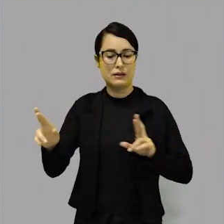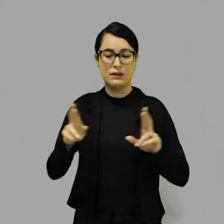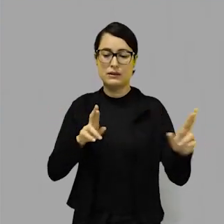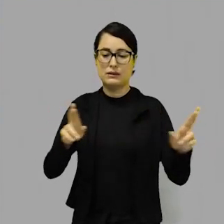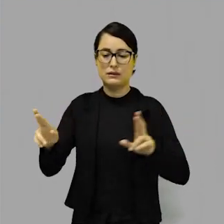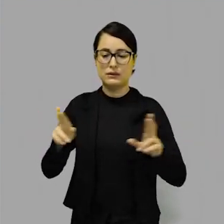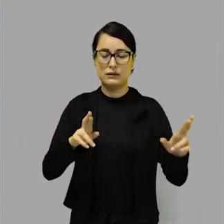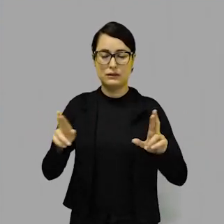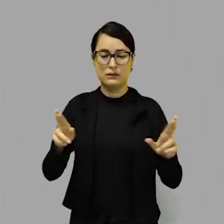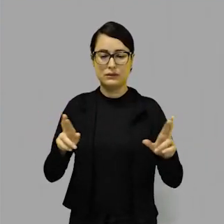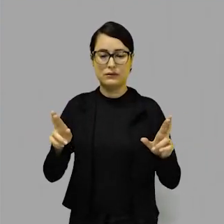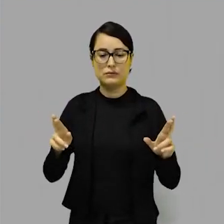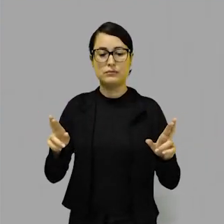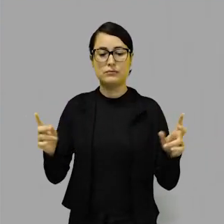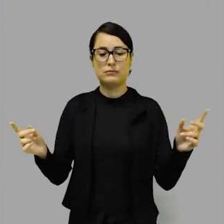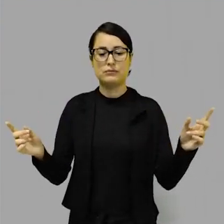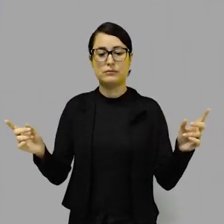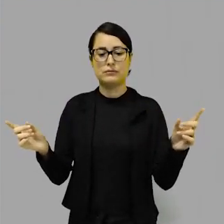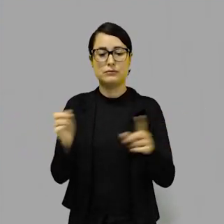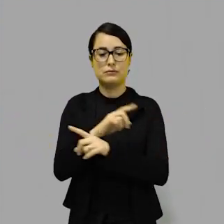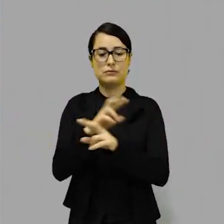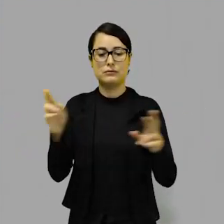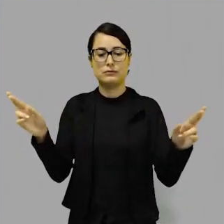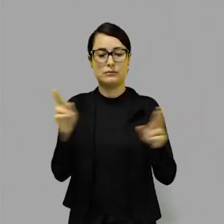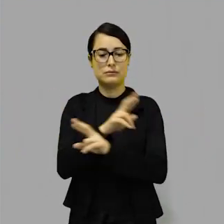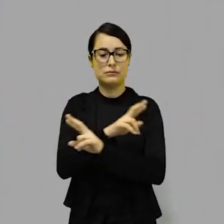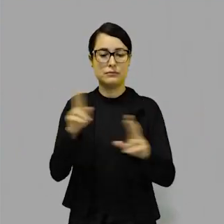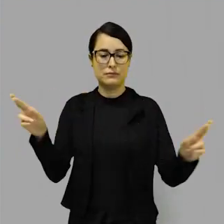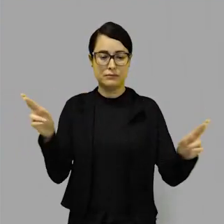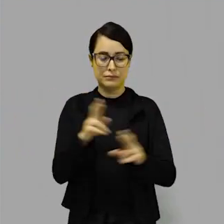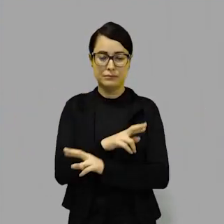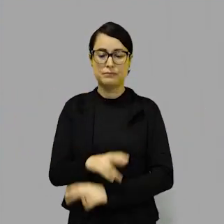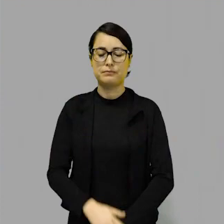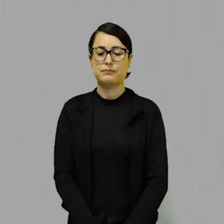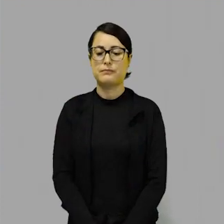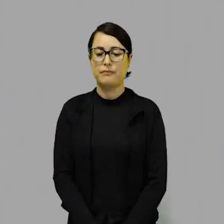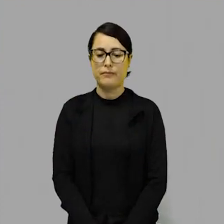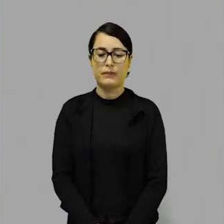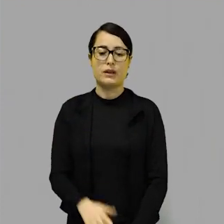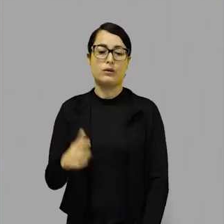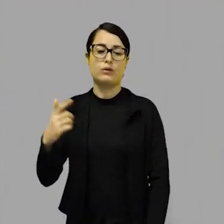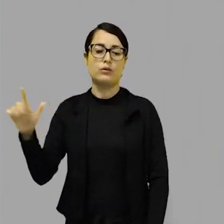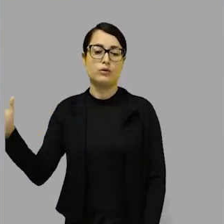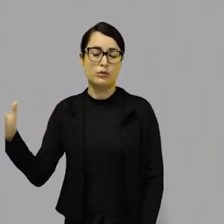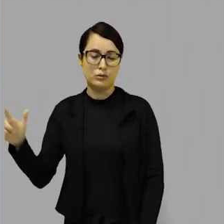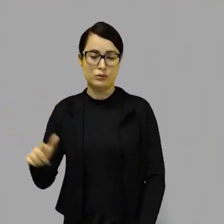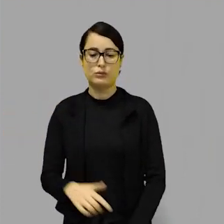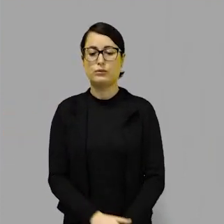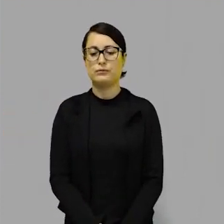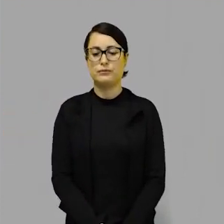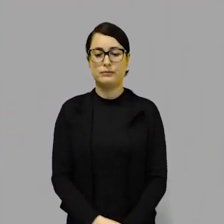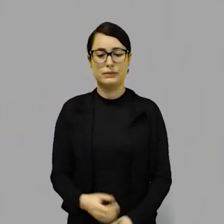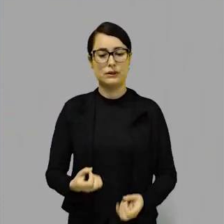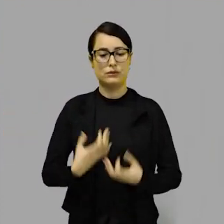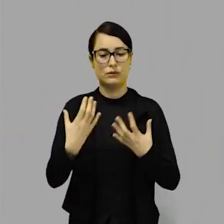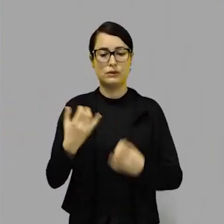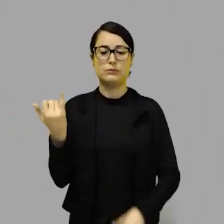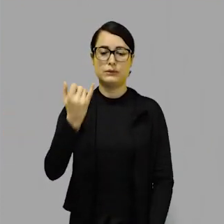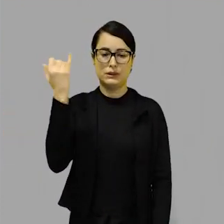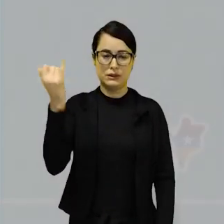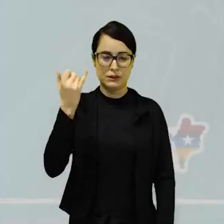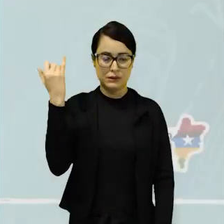novo, de dupla influência. Beleza? Certinho? Vamos então falar de outro autor importante na sociologia